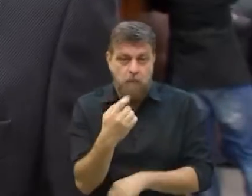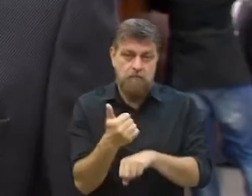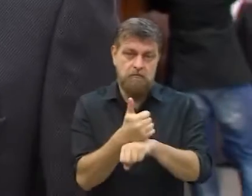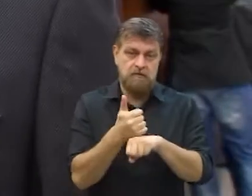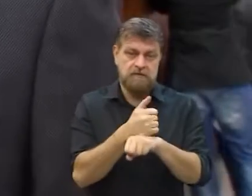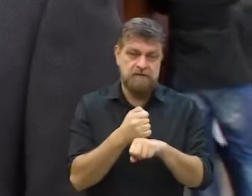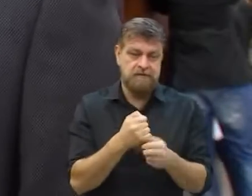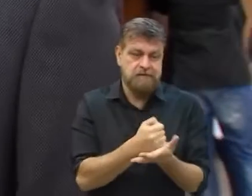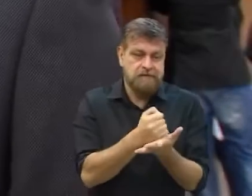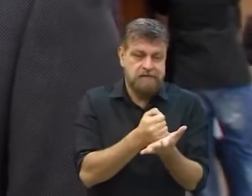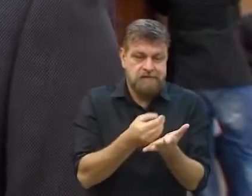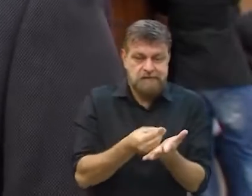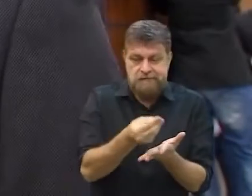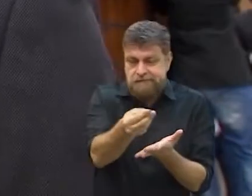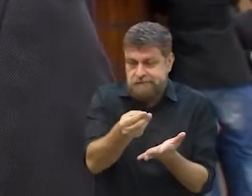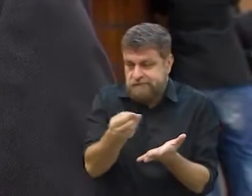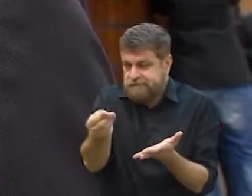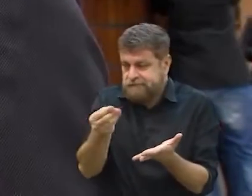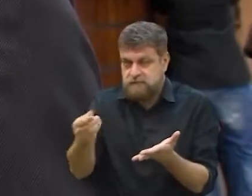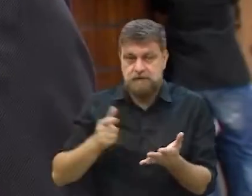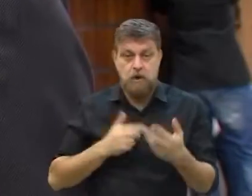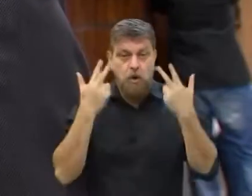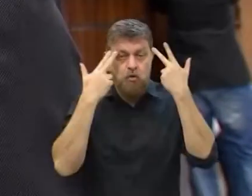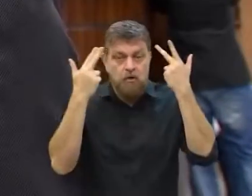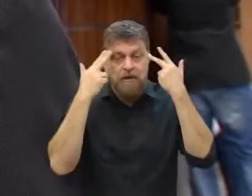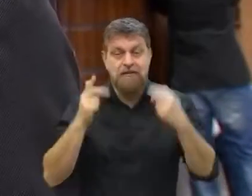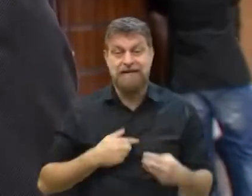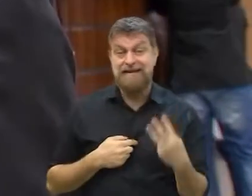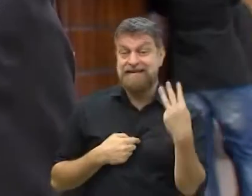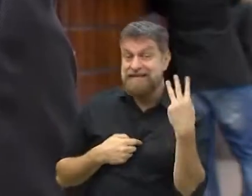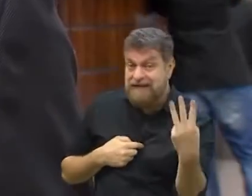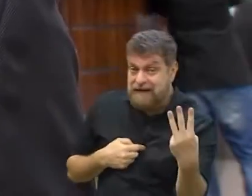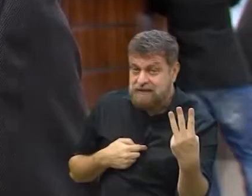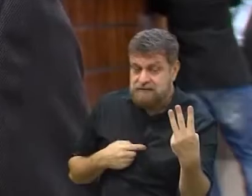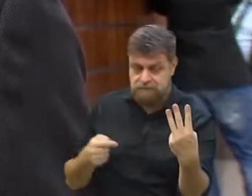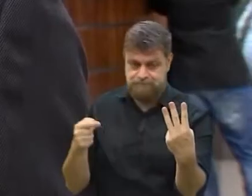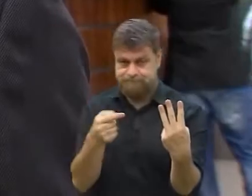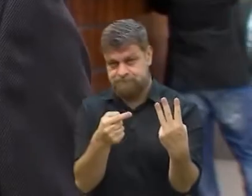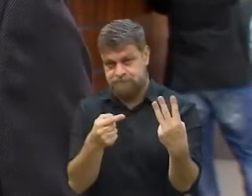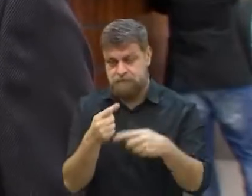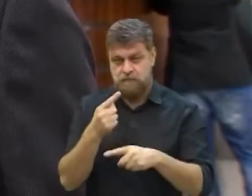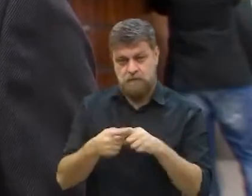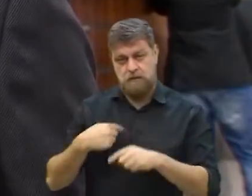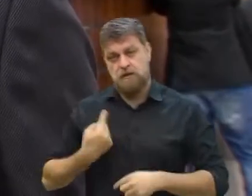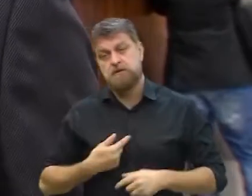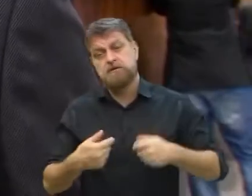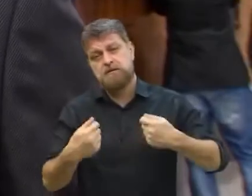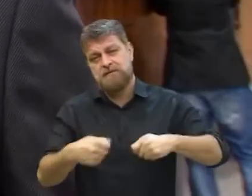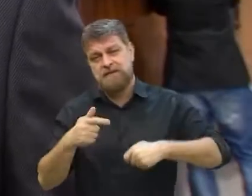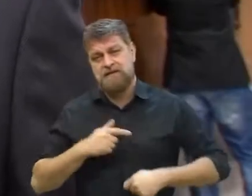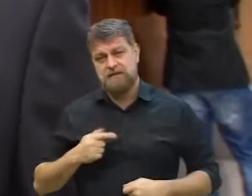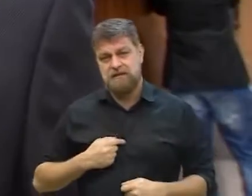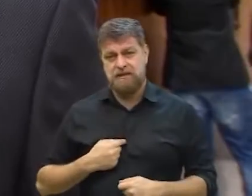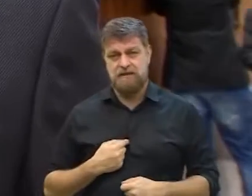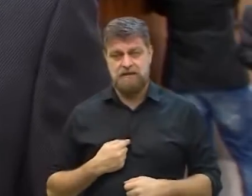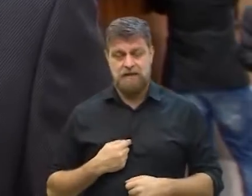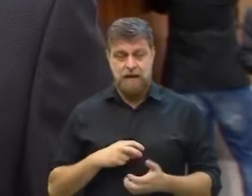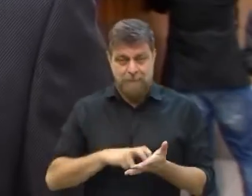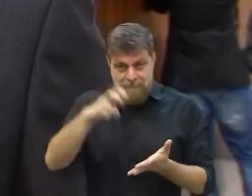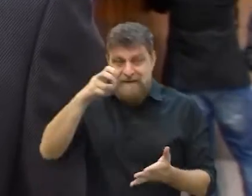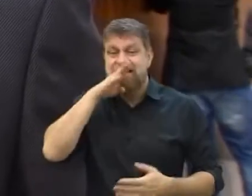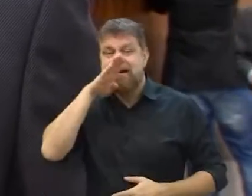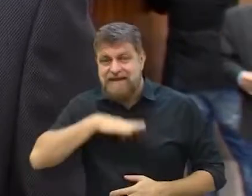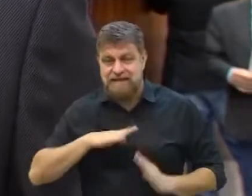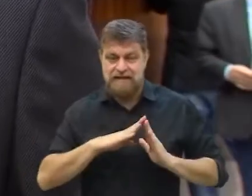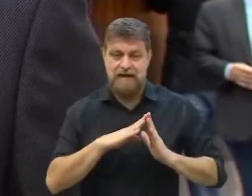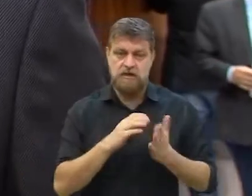um farmacêutico para atendimento, sendo que o normal seria pelo menos 3, até porque nós precisamos ter os 2 períodos